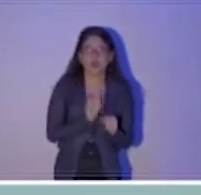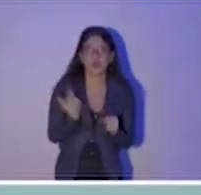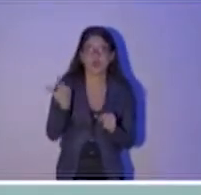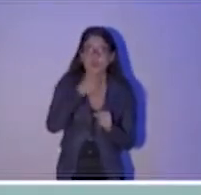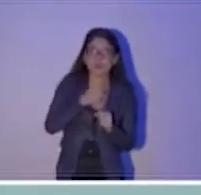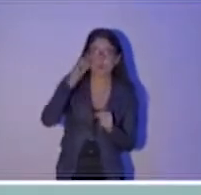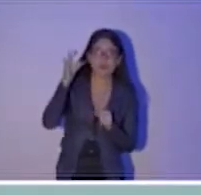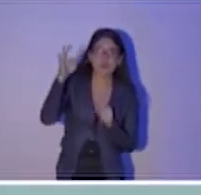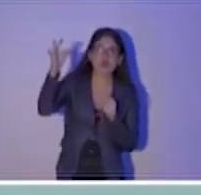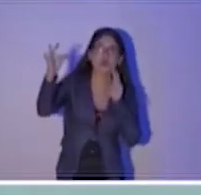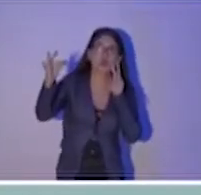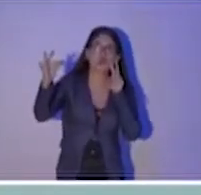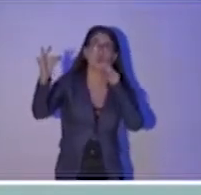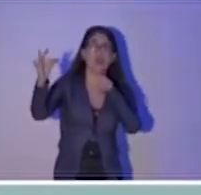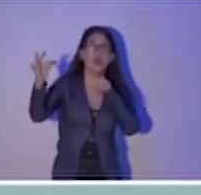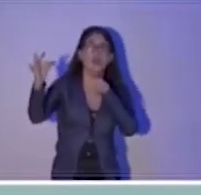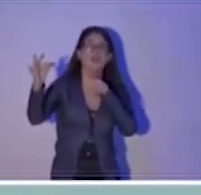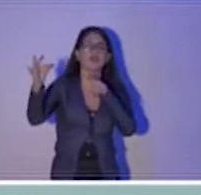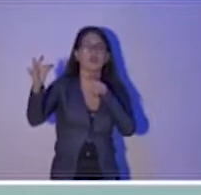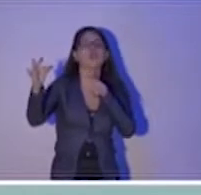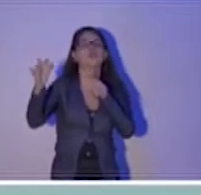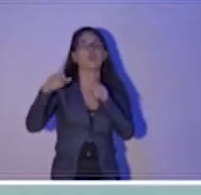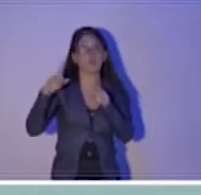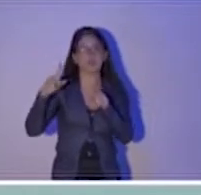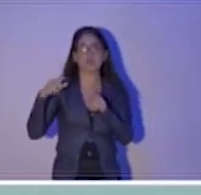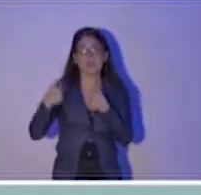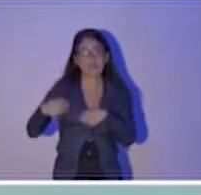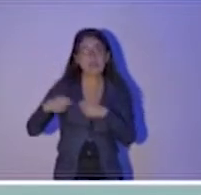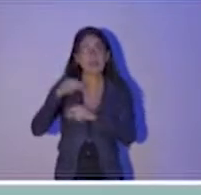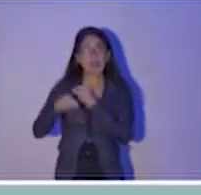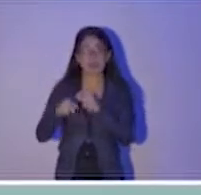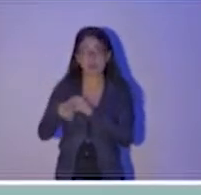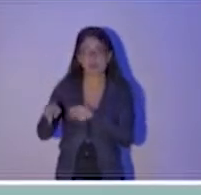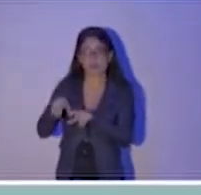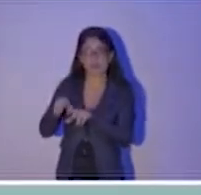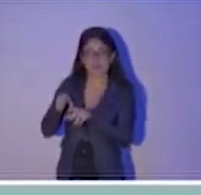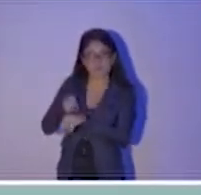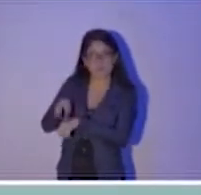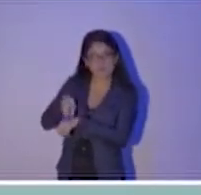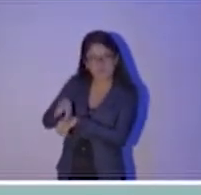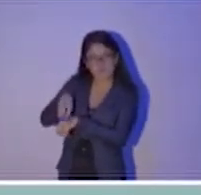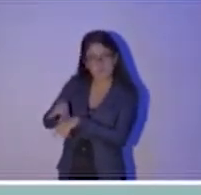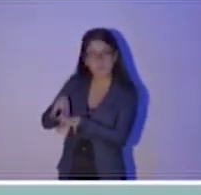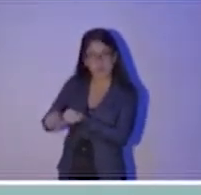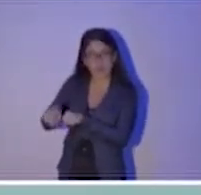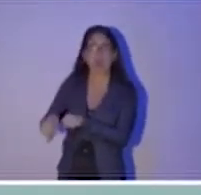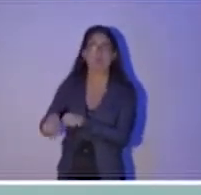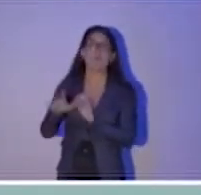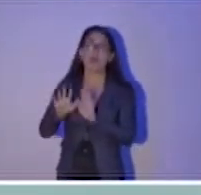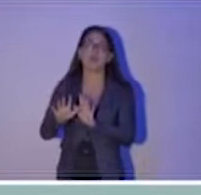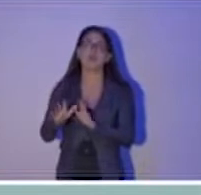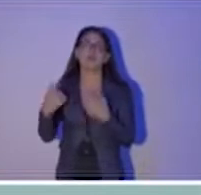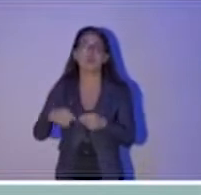o futuro, pensando que nós precisamos formar os professores. Mas eu queria dizer que os professores precisam ser mais